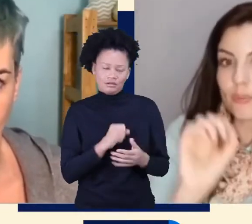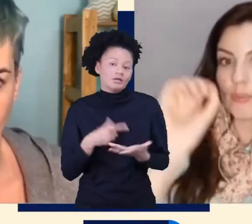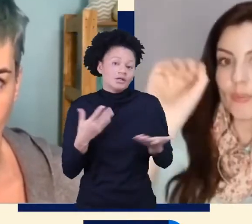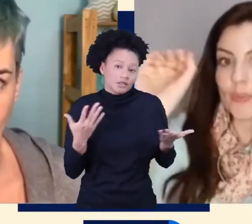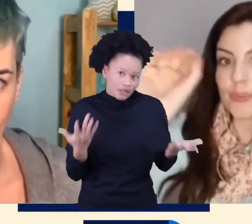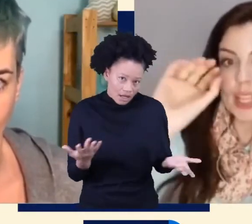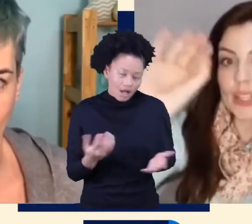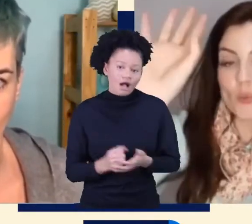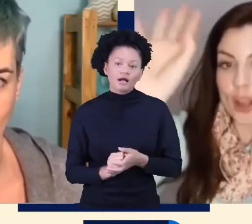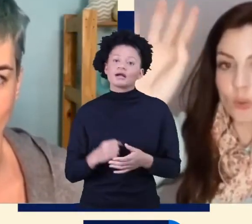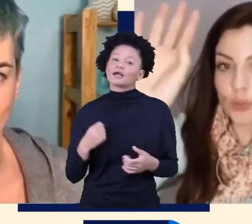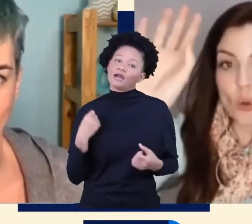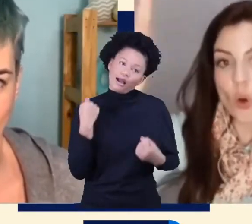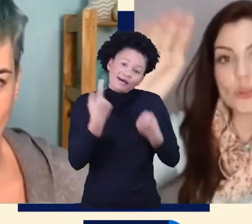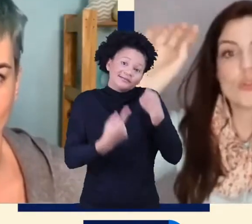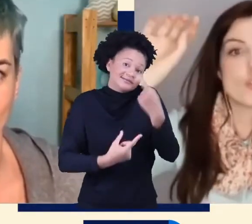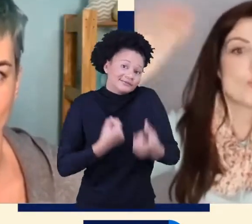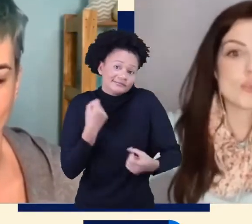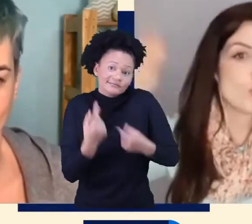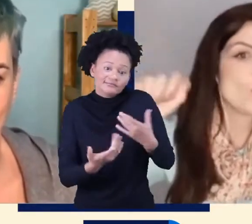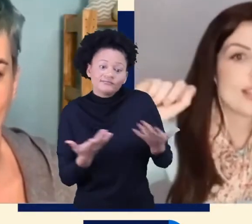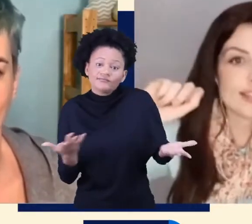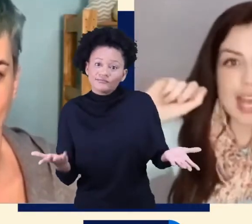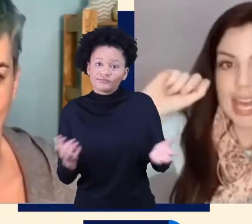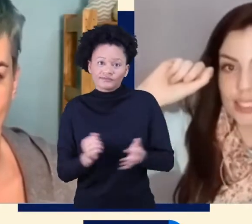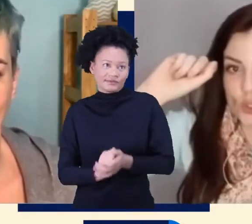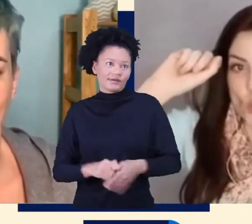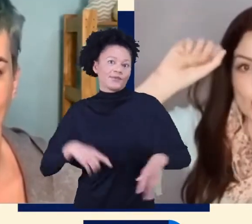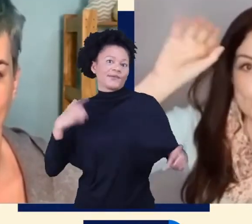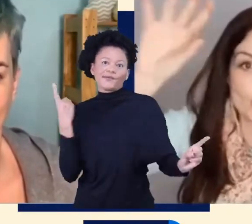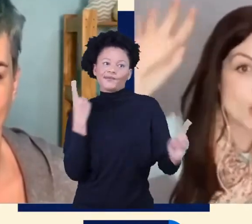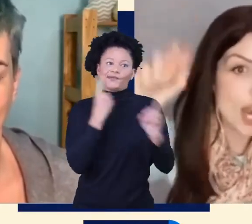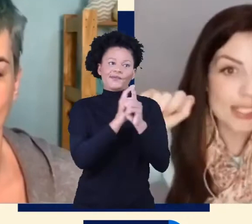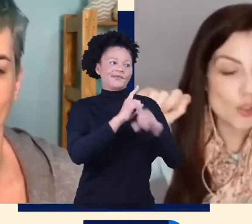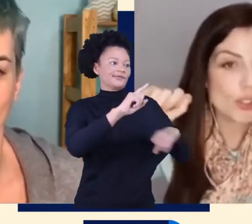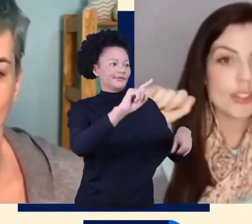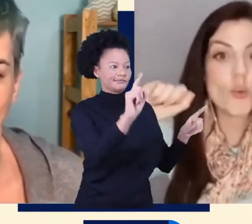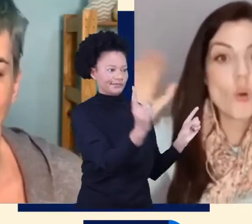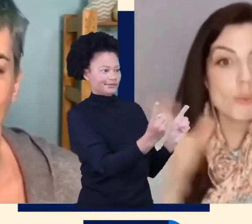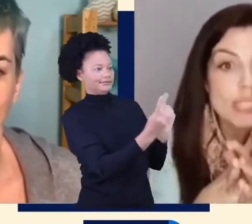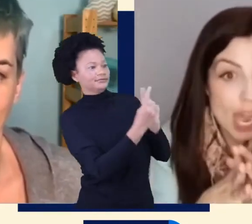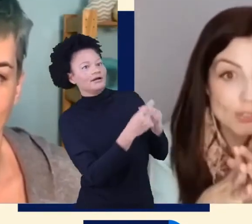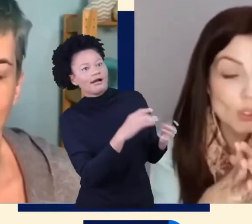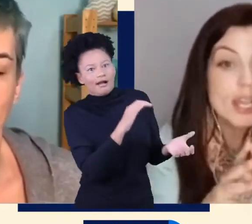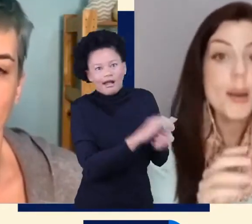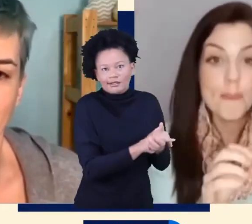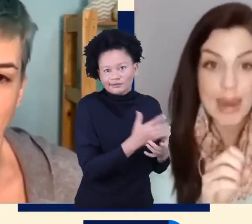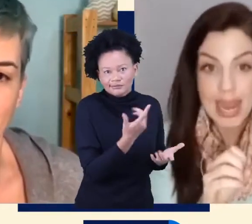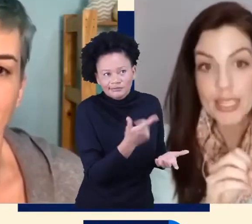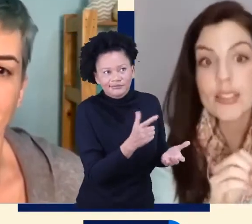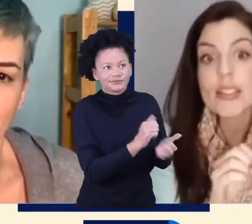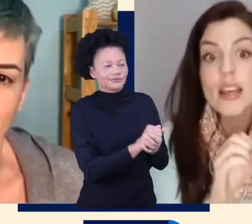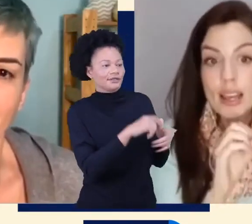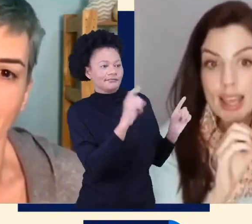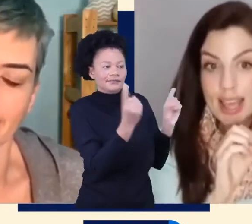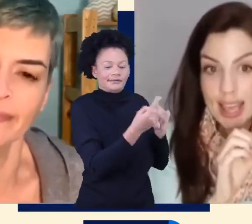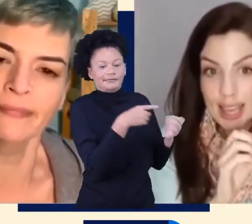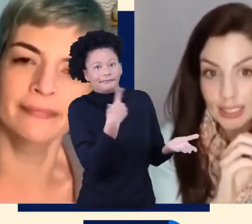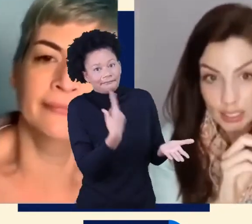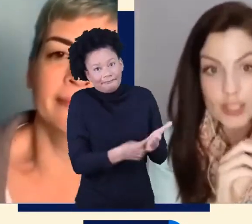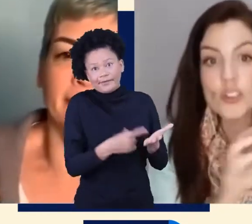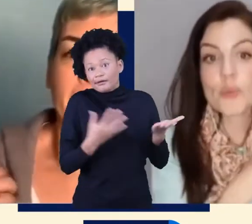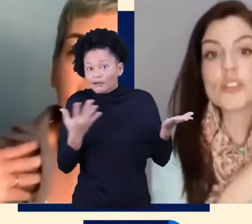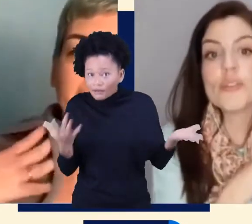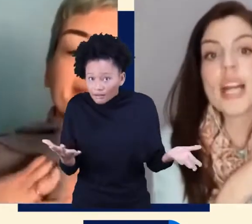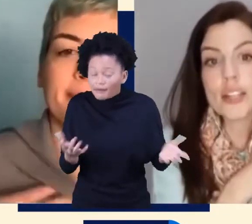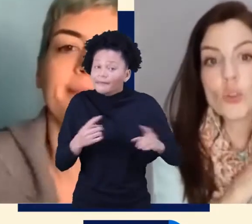rola não é um encontro de duas pessoas casadas, ou que são namoradas, ou que tem um combinado, mas